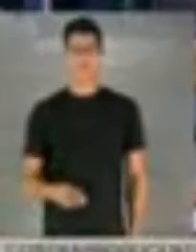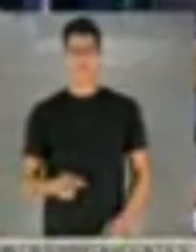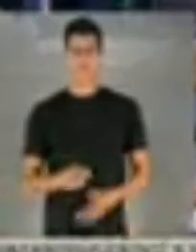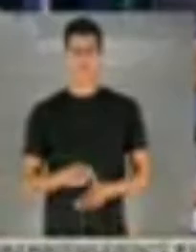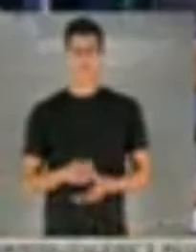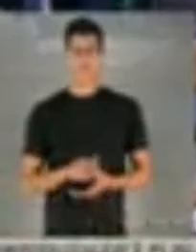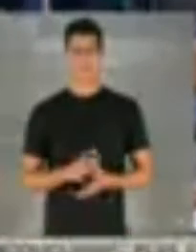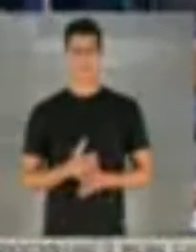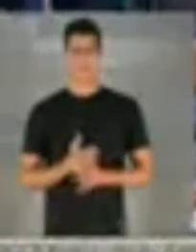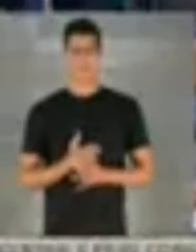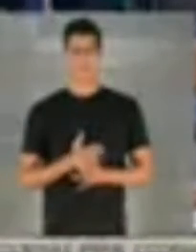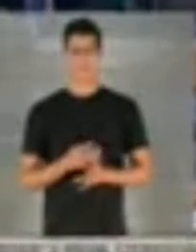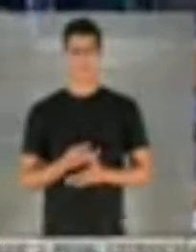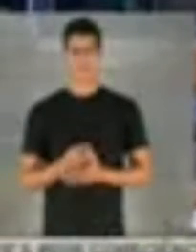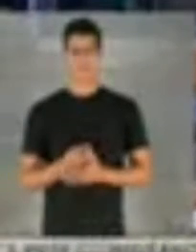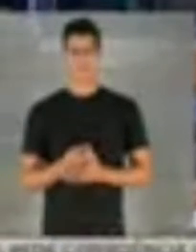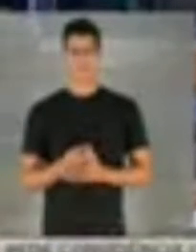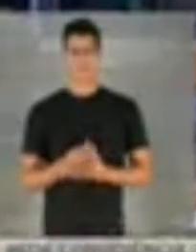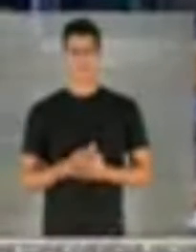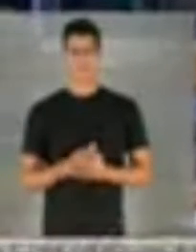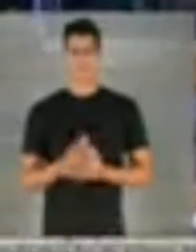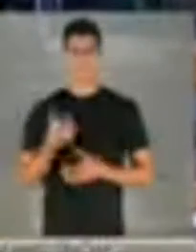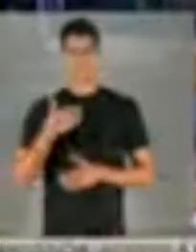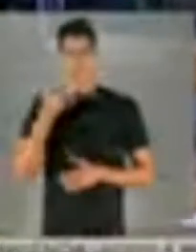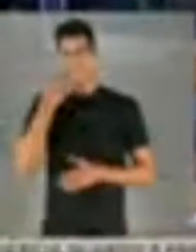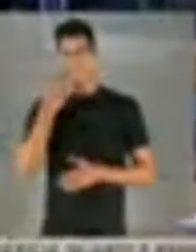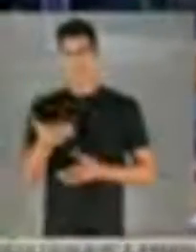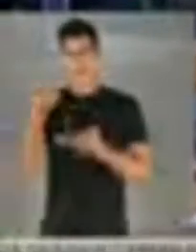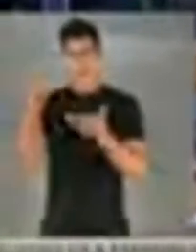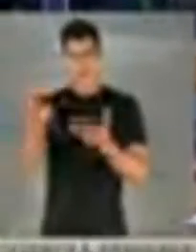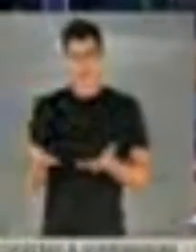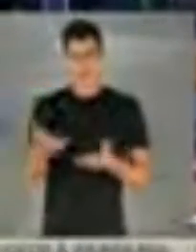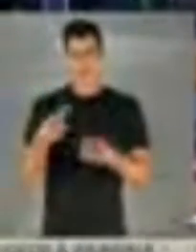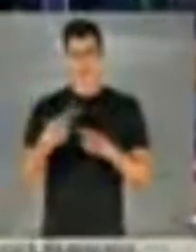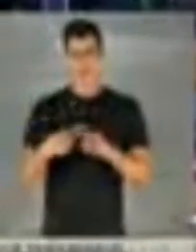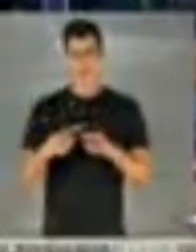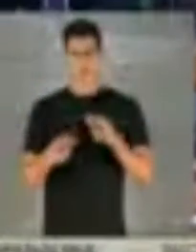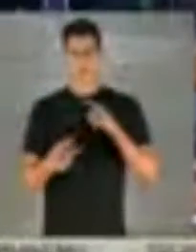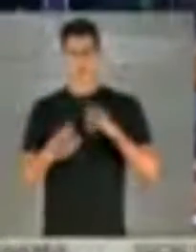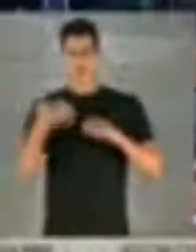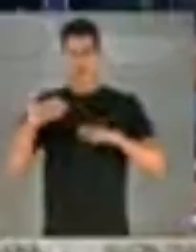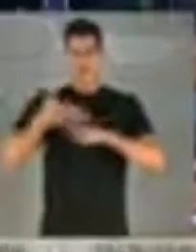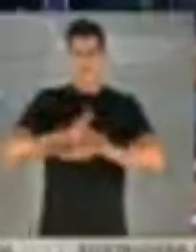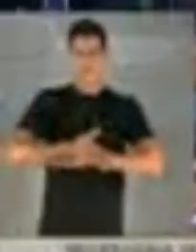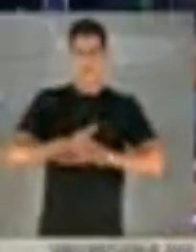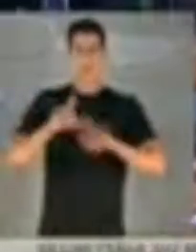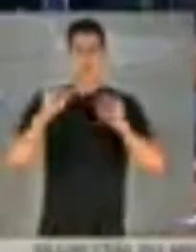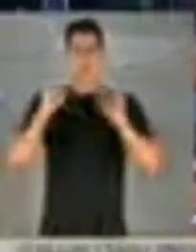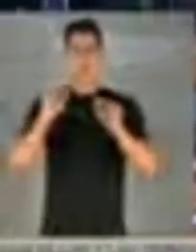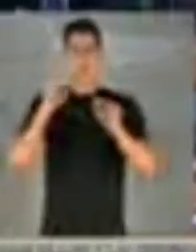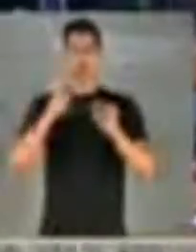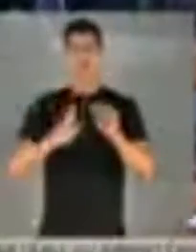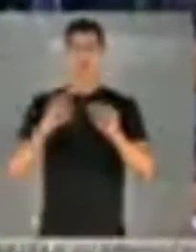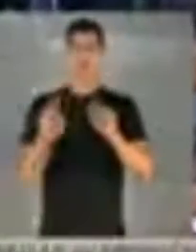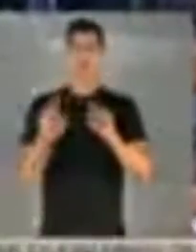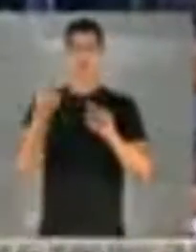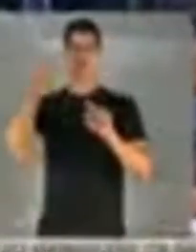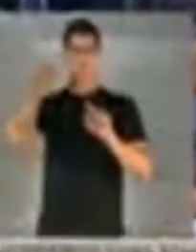Senhor presidente, eu vou fazer um apelo a Vossa Excelência, porque aí está entrando naquilo que